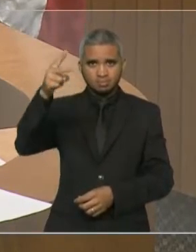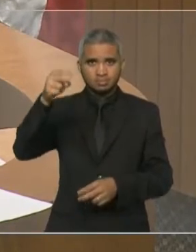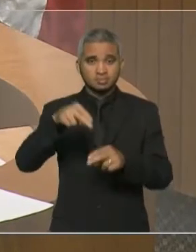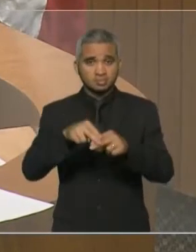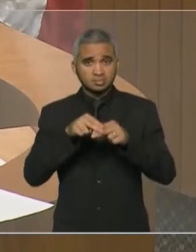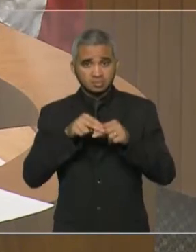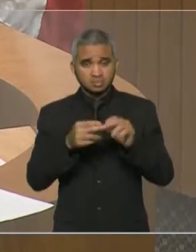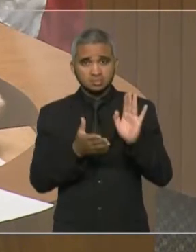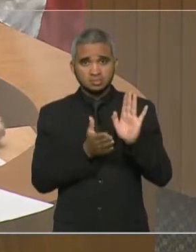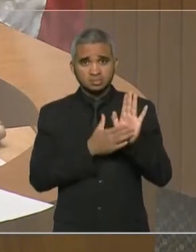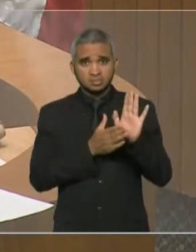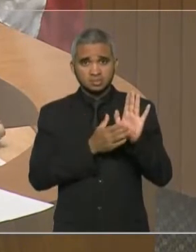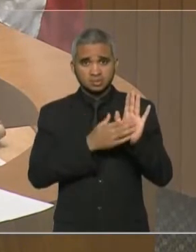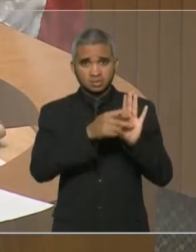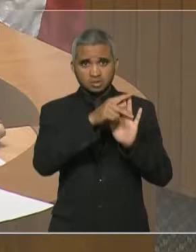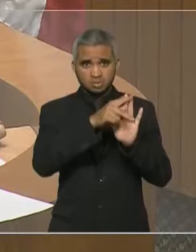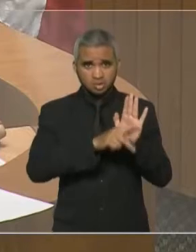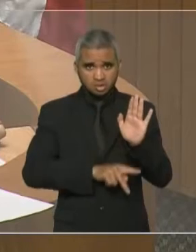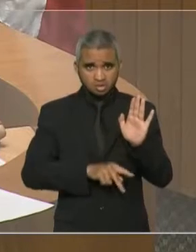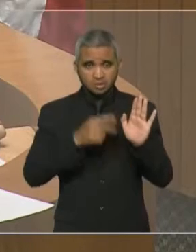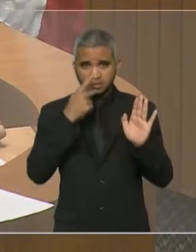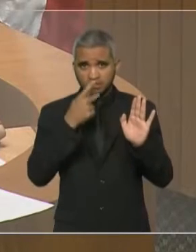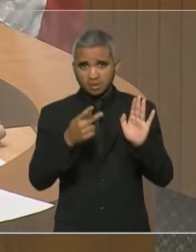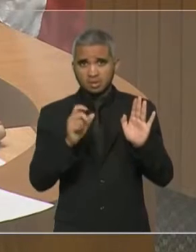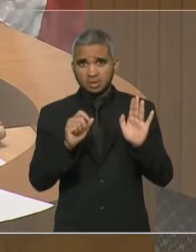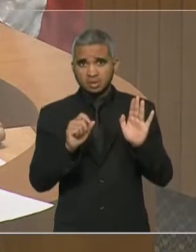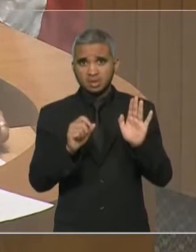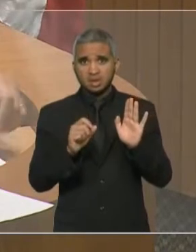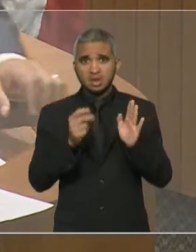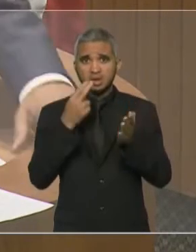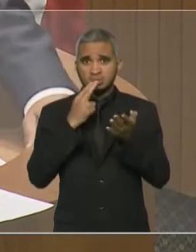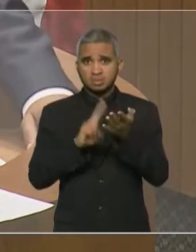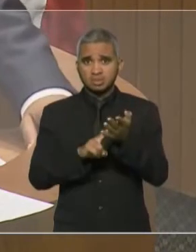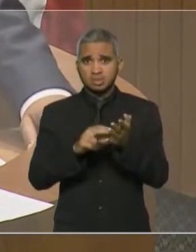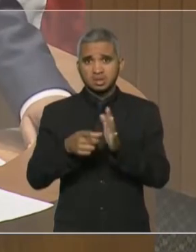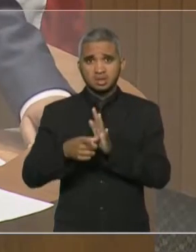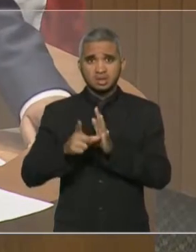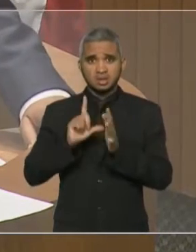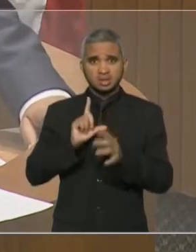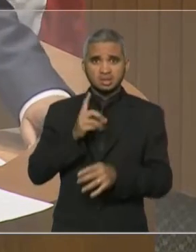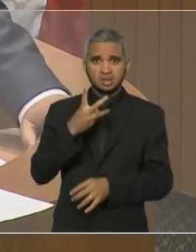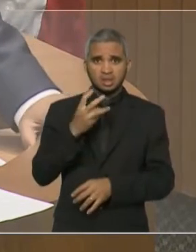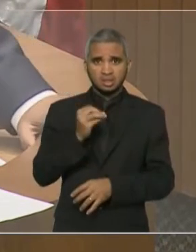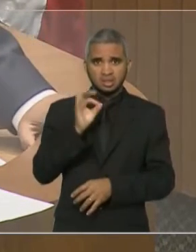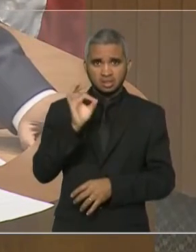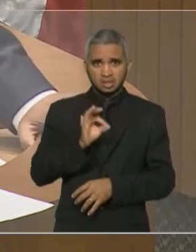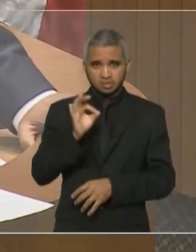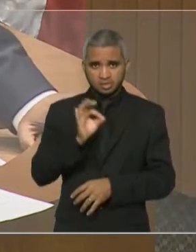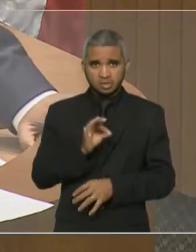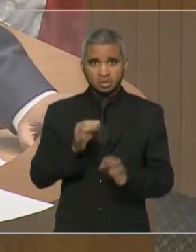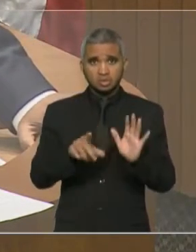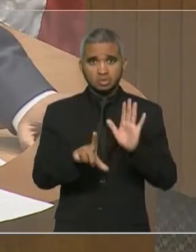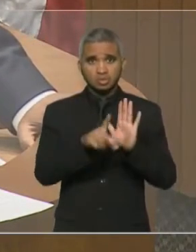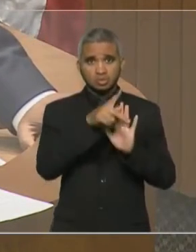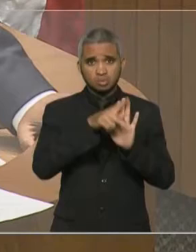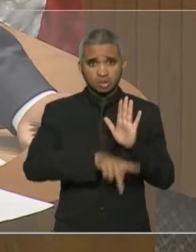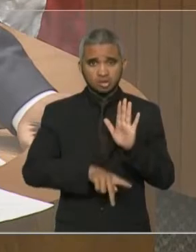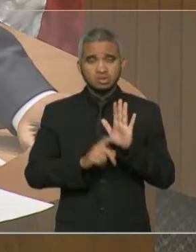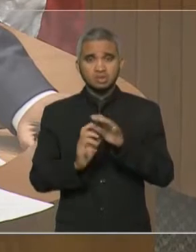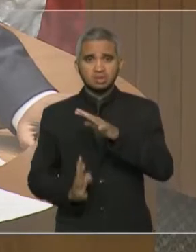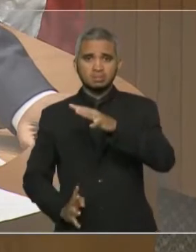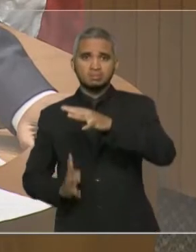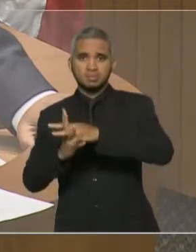multa, que antes era de 30%, ela seja de, no máximo, 20%. E,